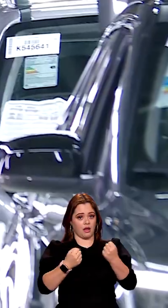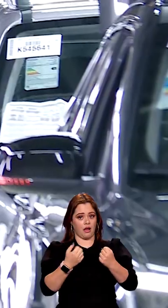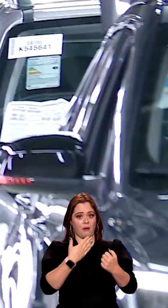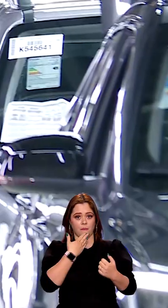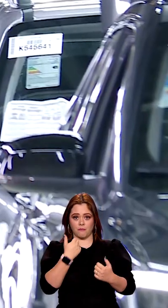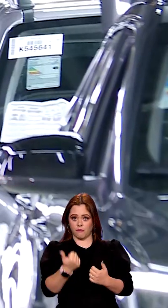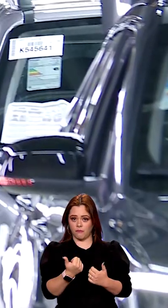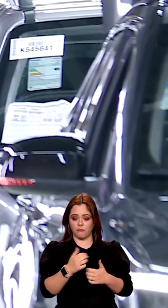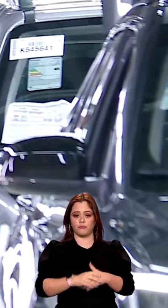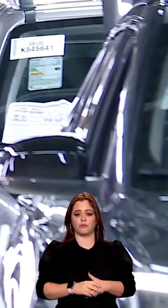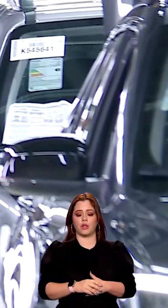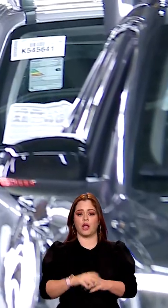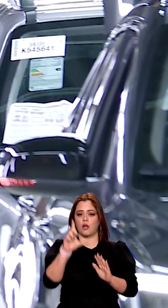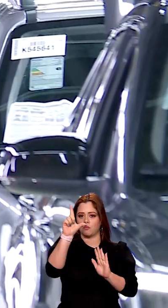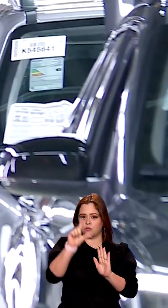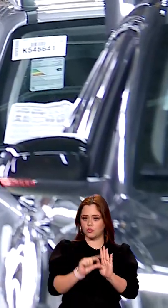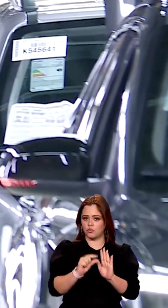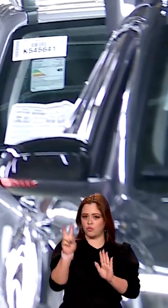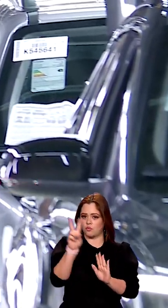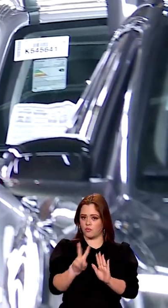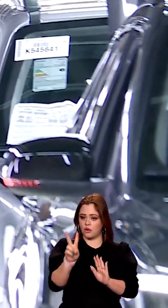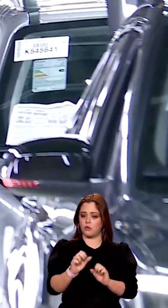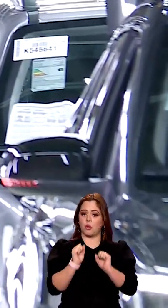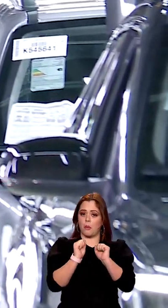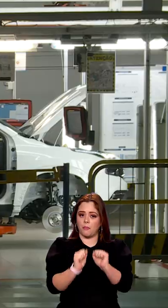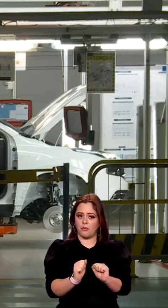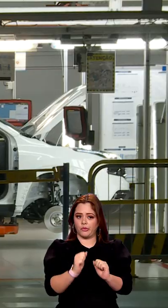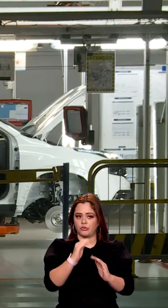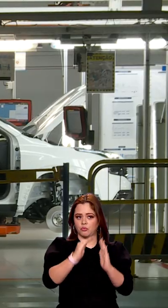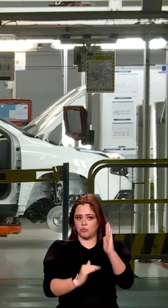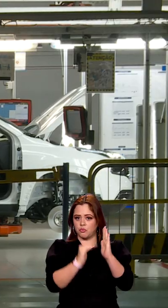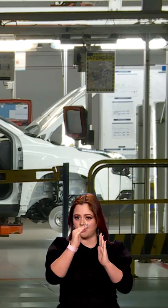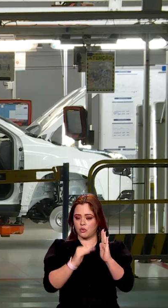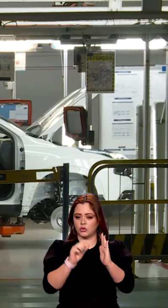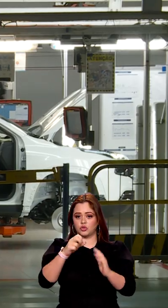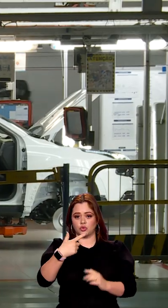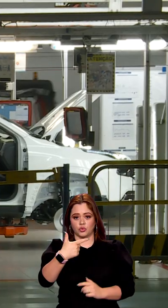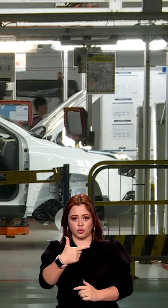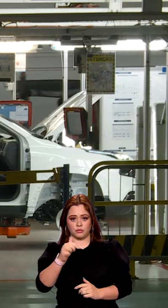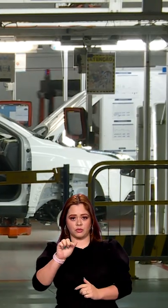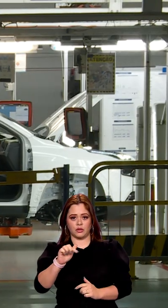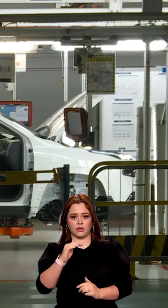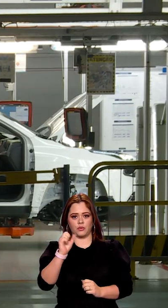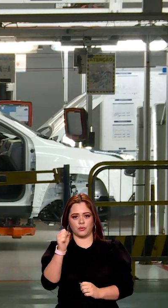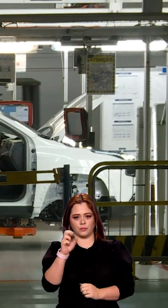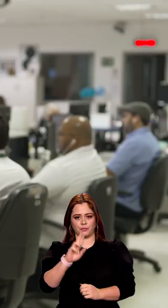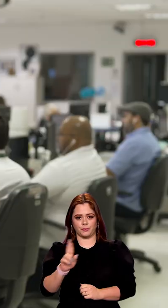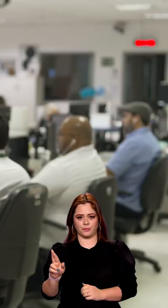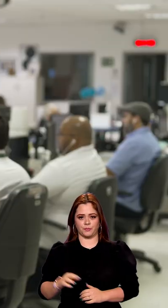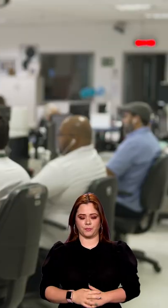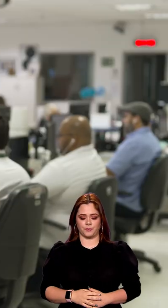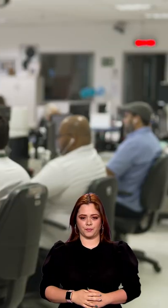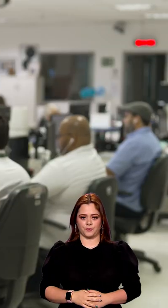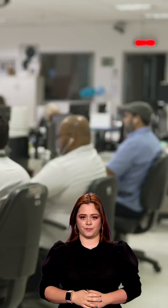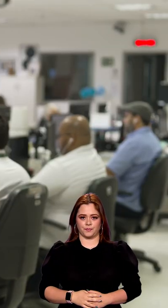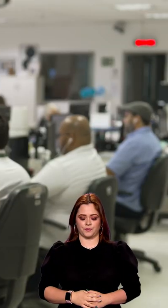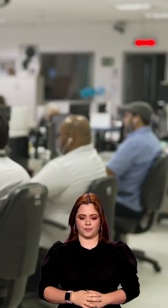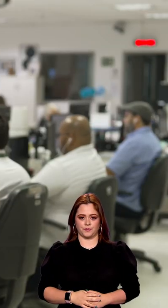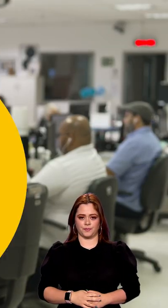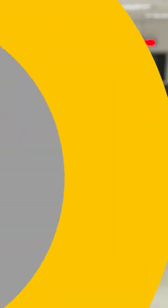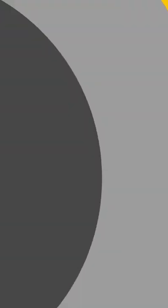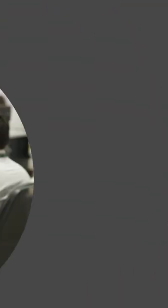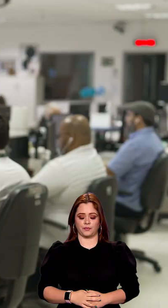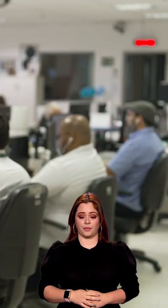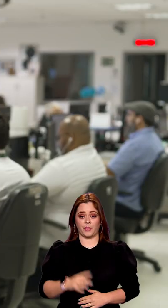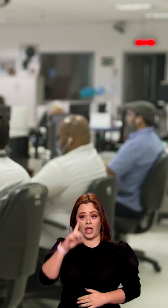ofereceram 31 modelos de carros mais baratos. A redução do valor pode variar de R$ 2 a R$ 8